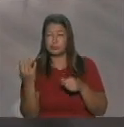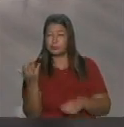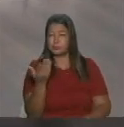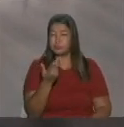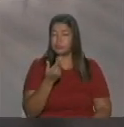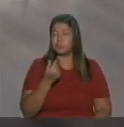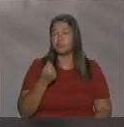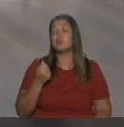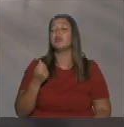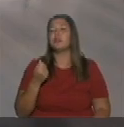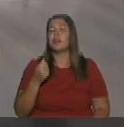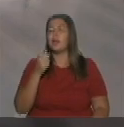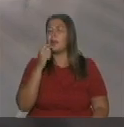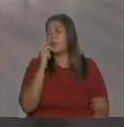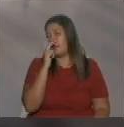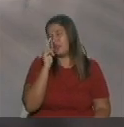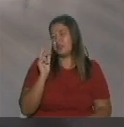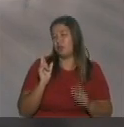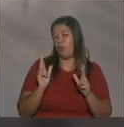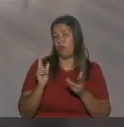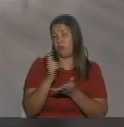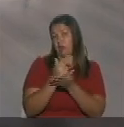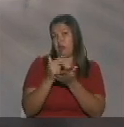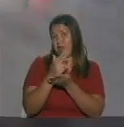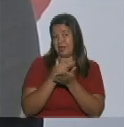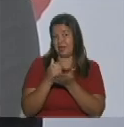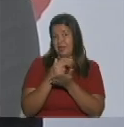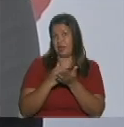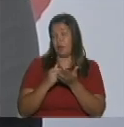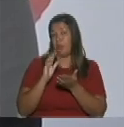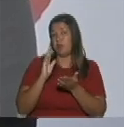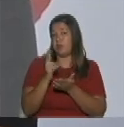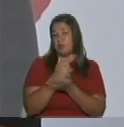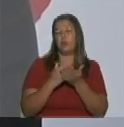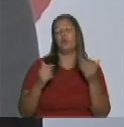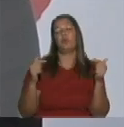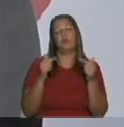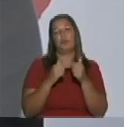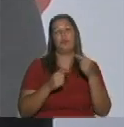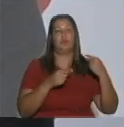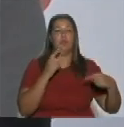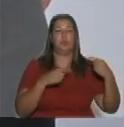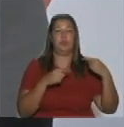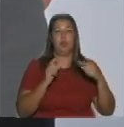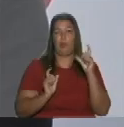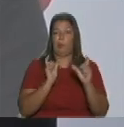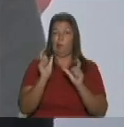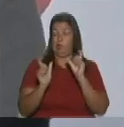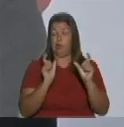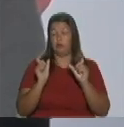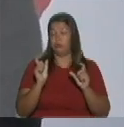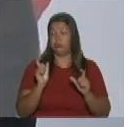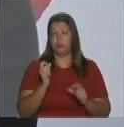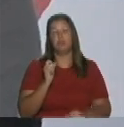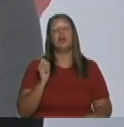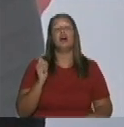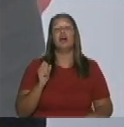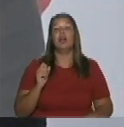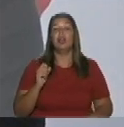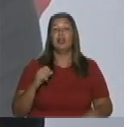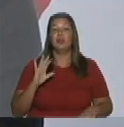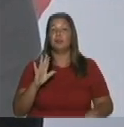vi a série, mas esse episódio vale a pena. não. É um desenho animado, mas esse desenho animado é muito político, assim, e com palavras muito